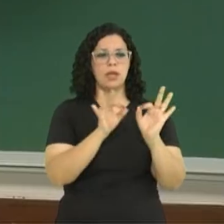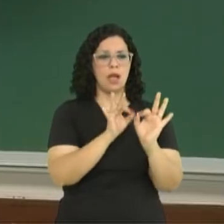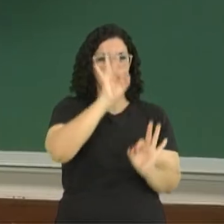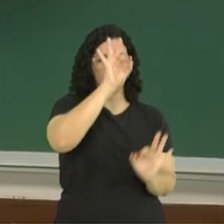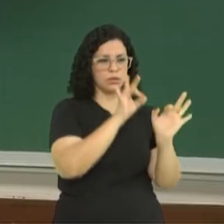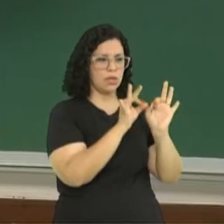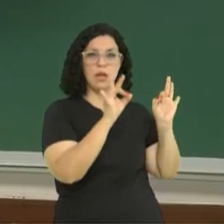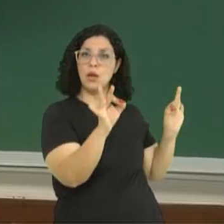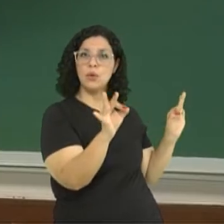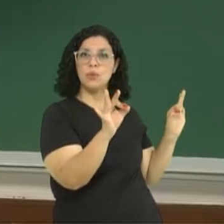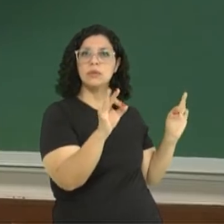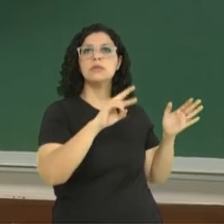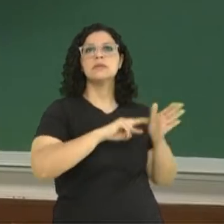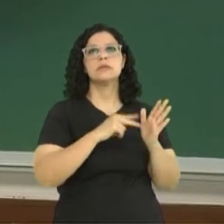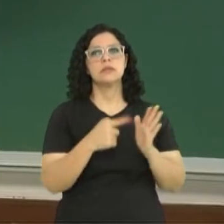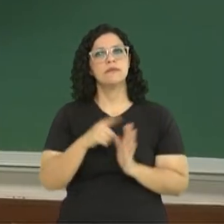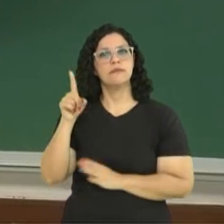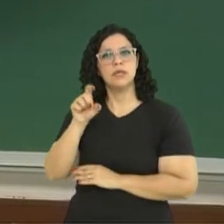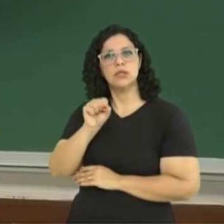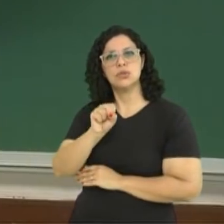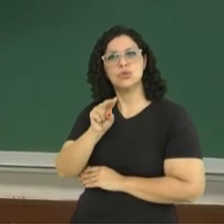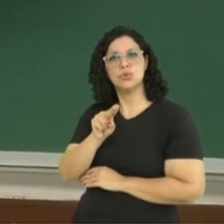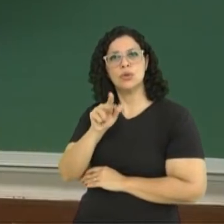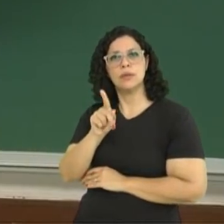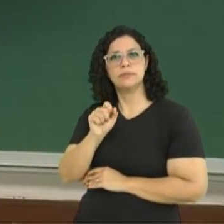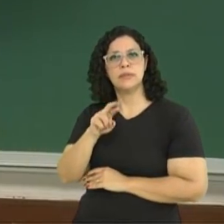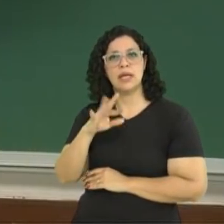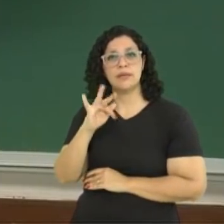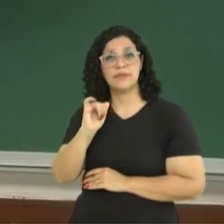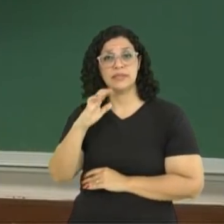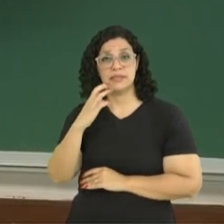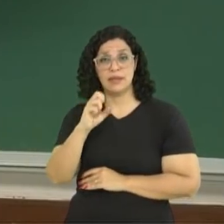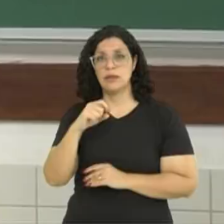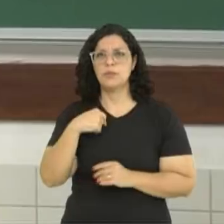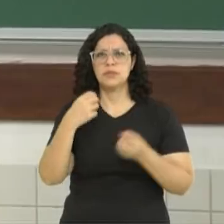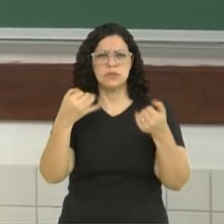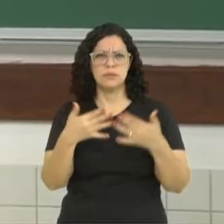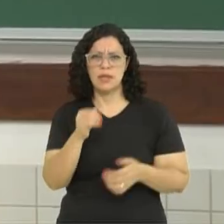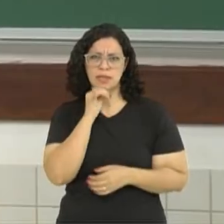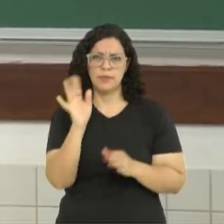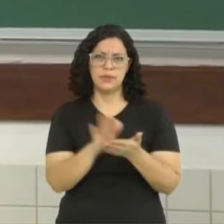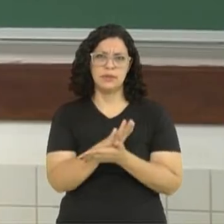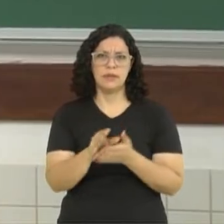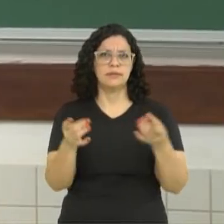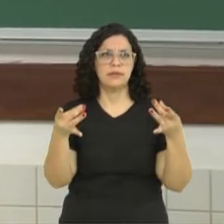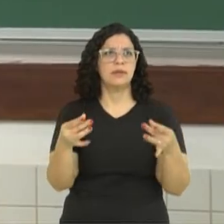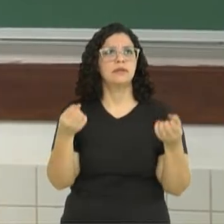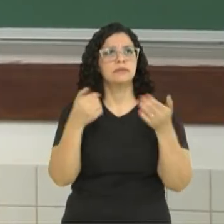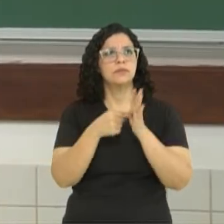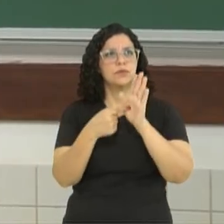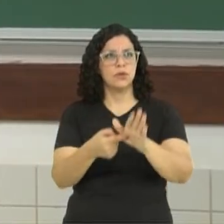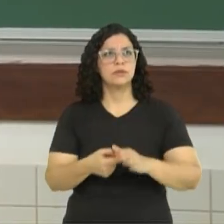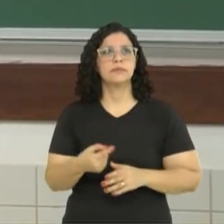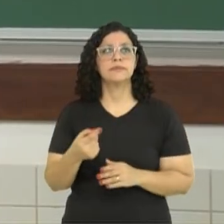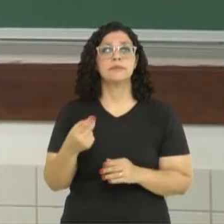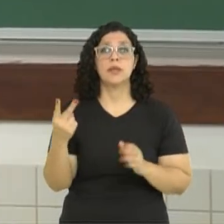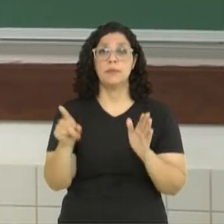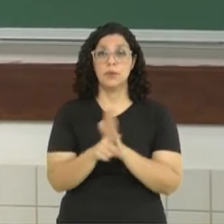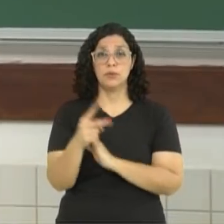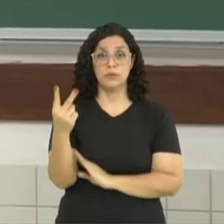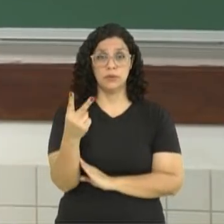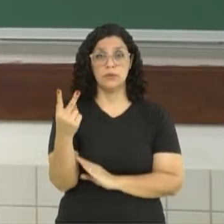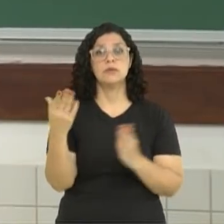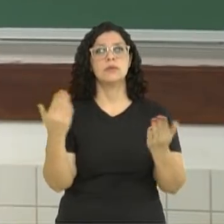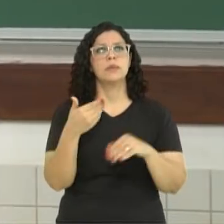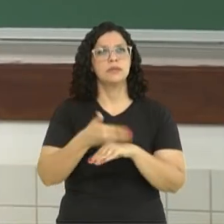altura e largura, é chamado de superfície. Isso não preciso nem dar exemplo, que é muito evidente. Uma questãozinha agora